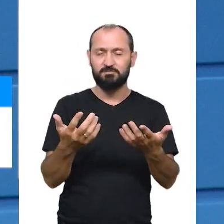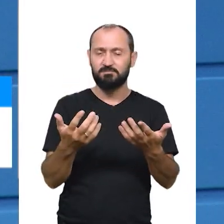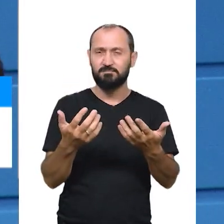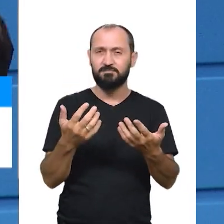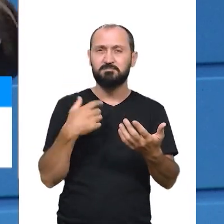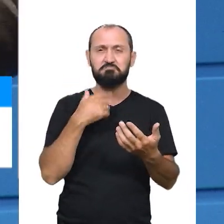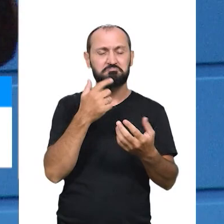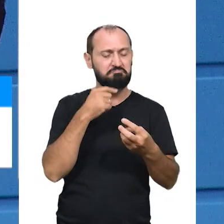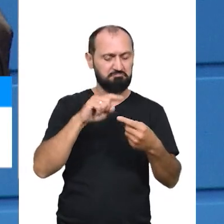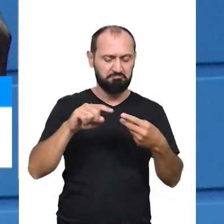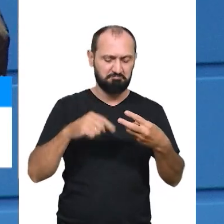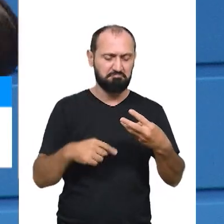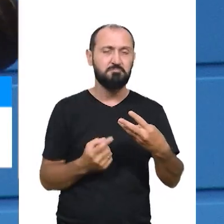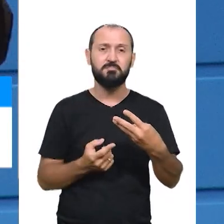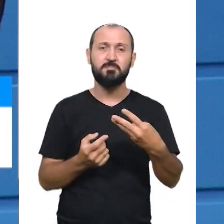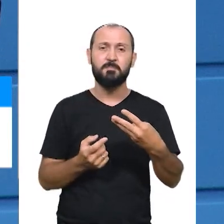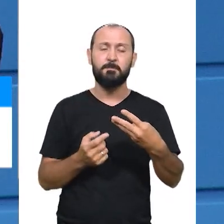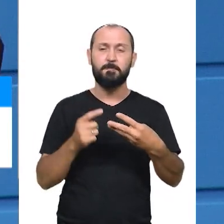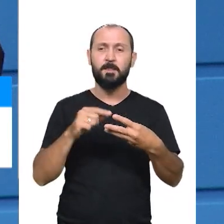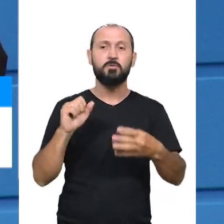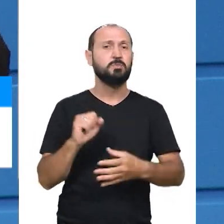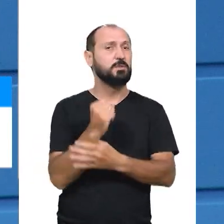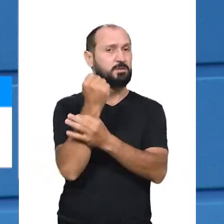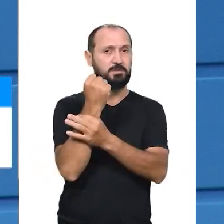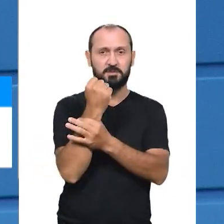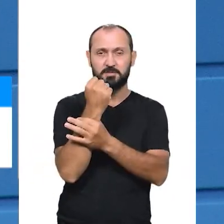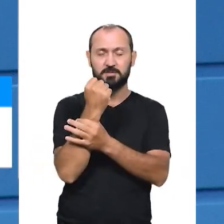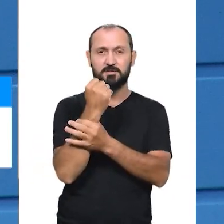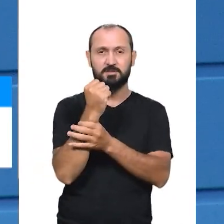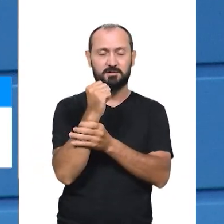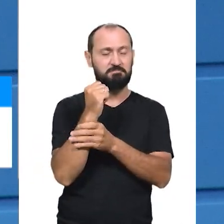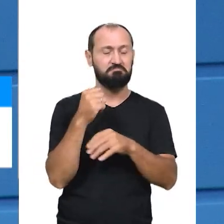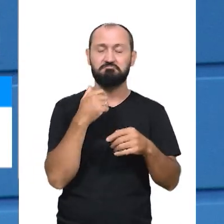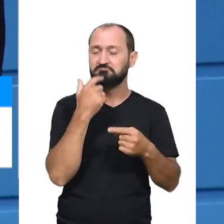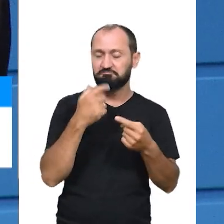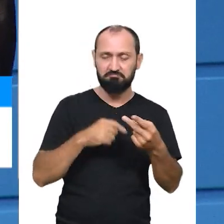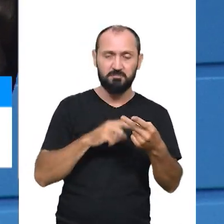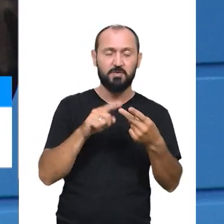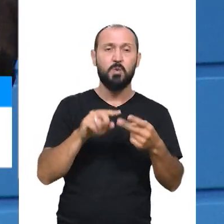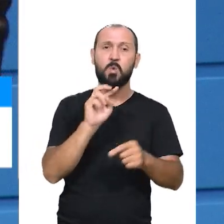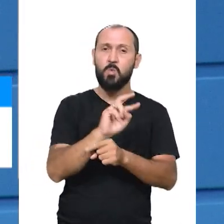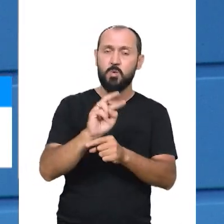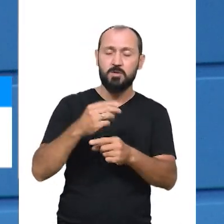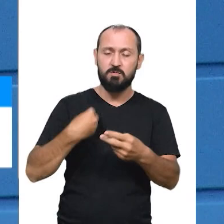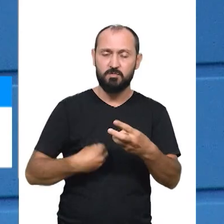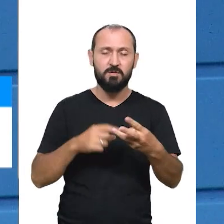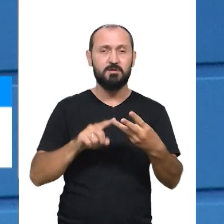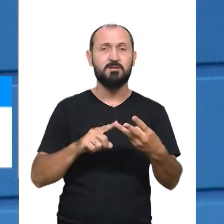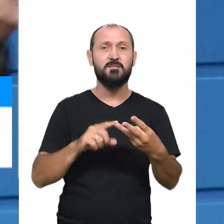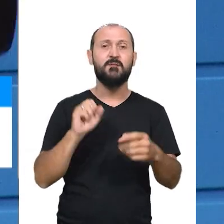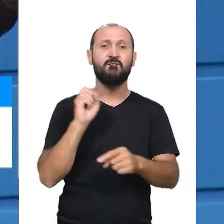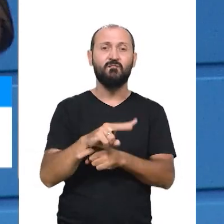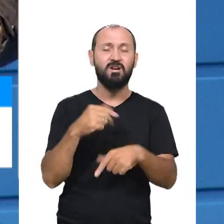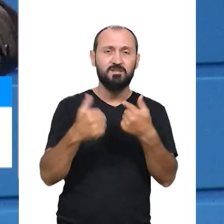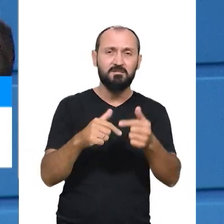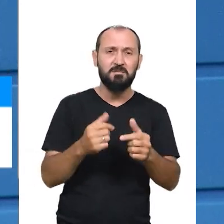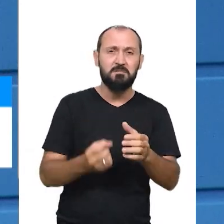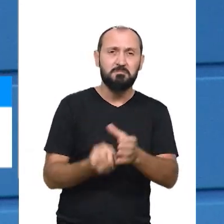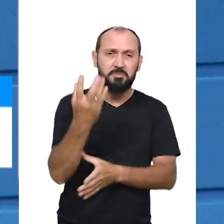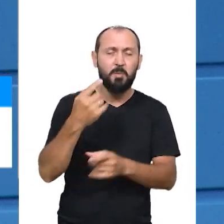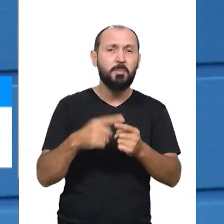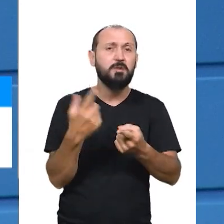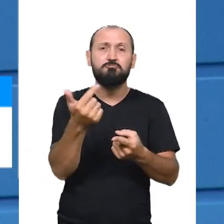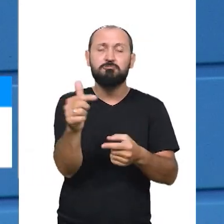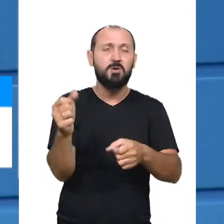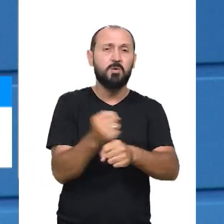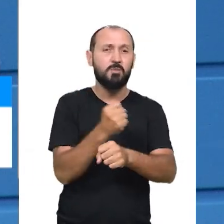empregos. Quer dizer, não está assegurando, não está assegurando a segurança, não está preservando vidas e muito menos gerando